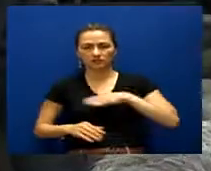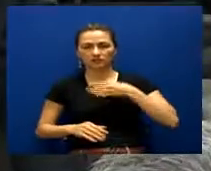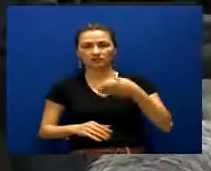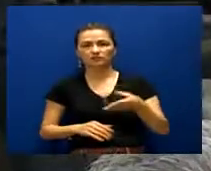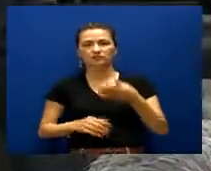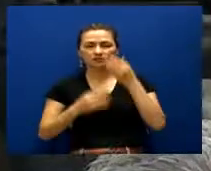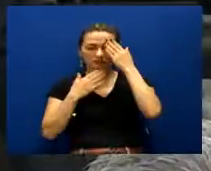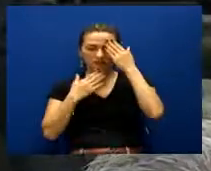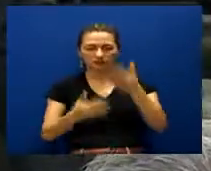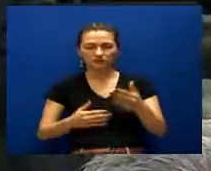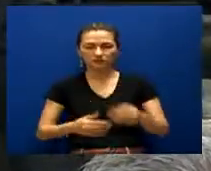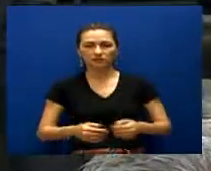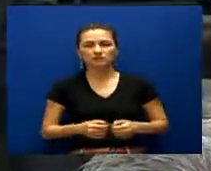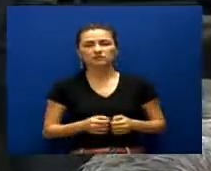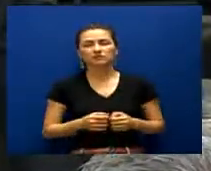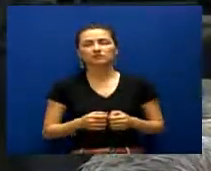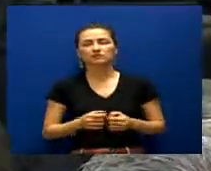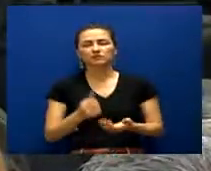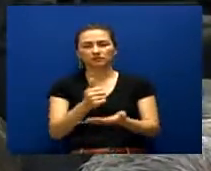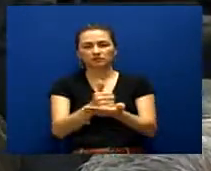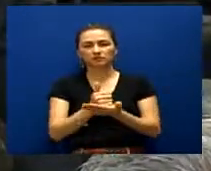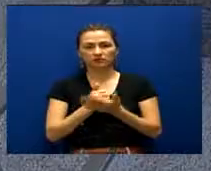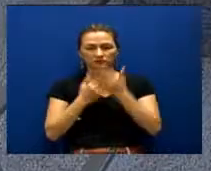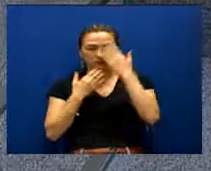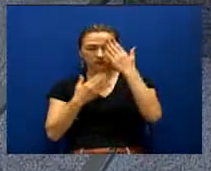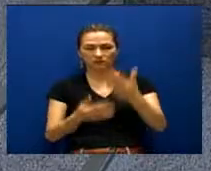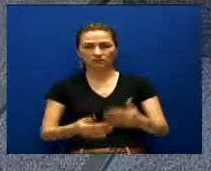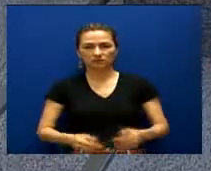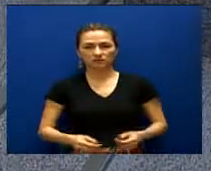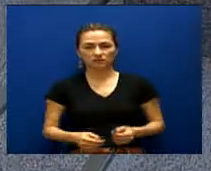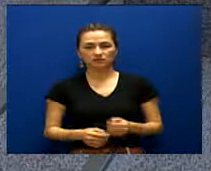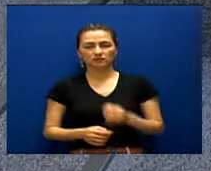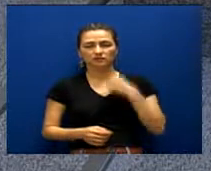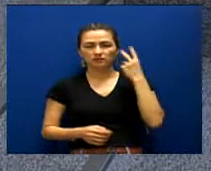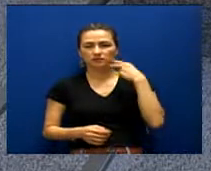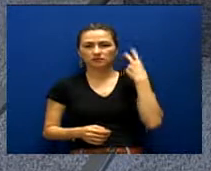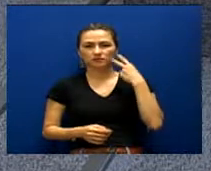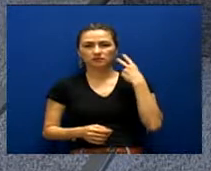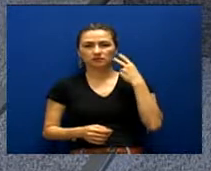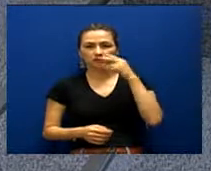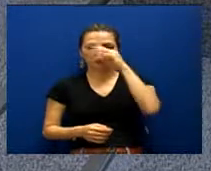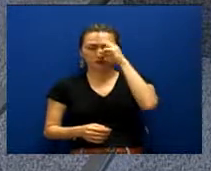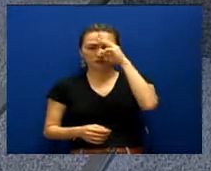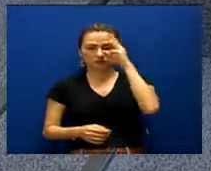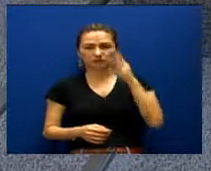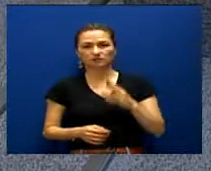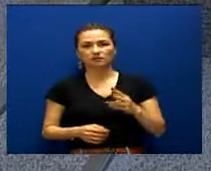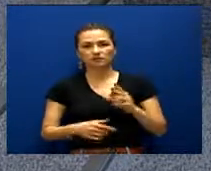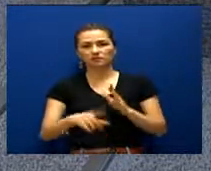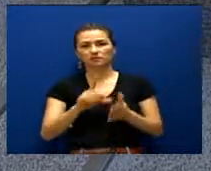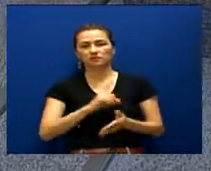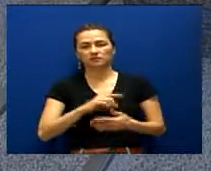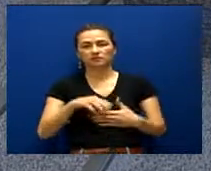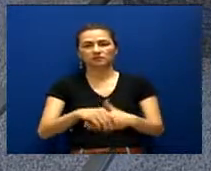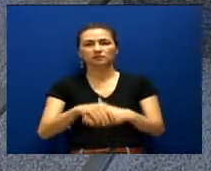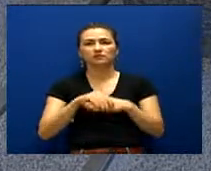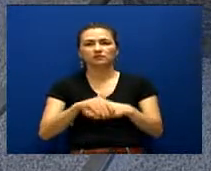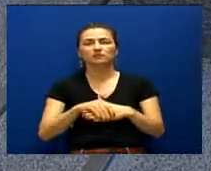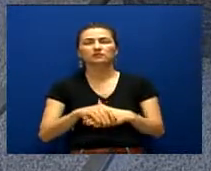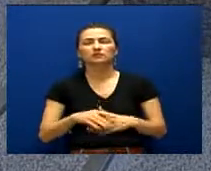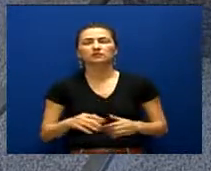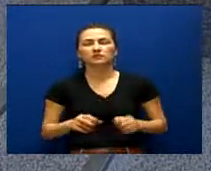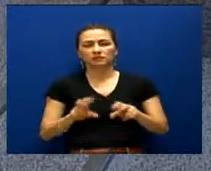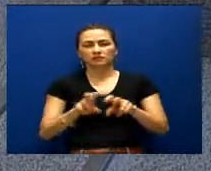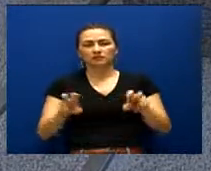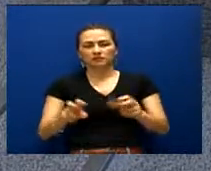inclusive. Obrigado. Muito obrigado pelo apoio. Antes do vereador Vanderlei Diogo usar também, queria cumprimentar aqui no